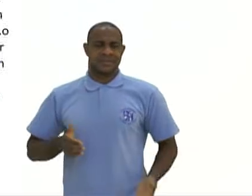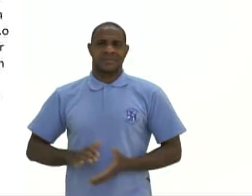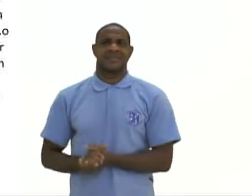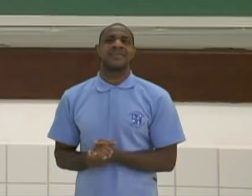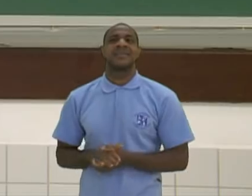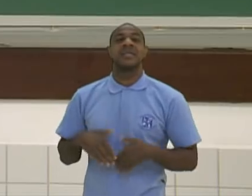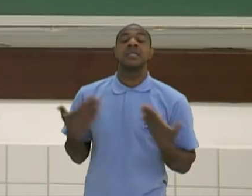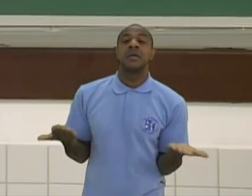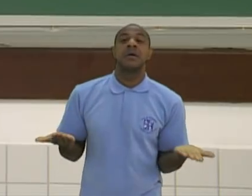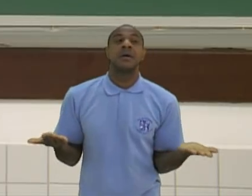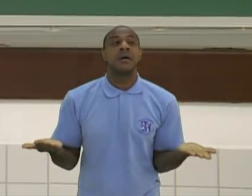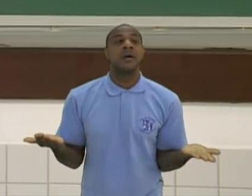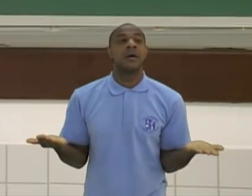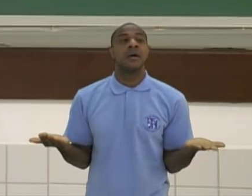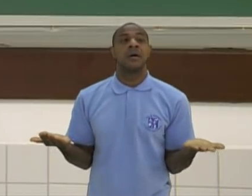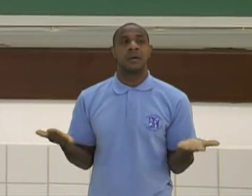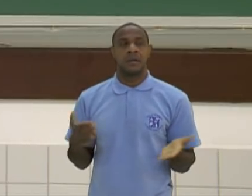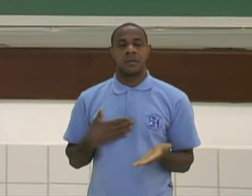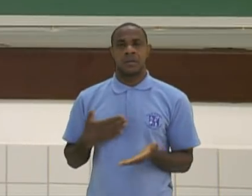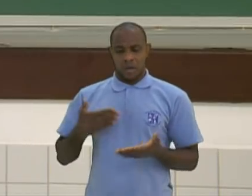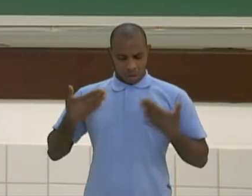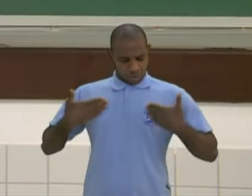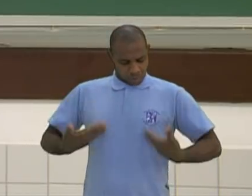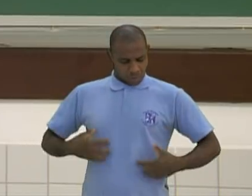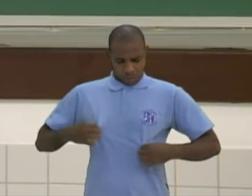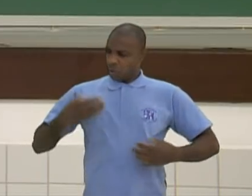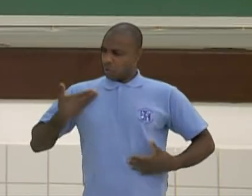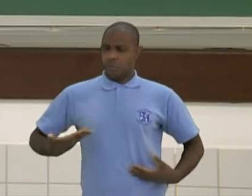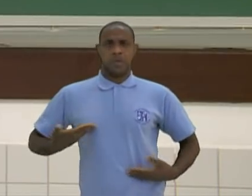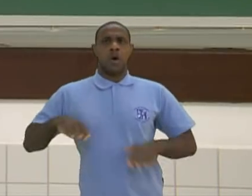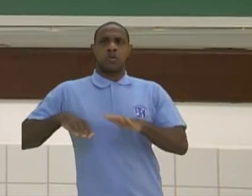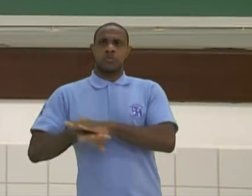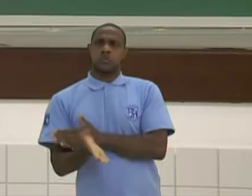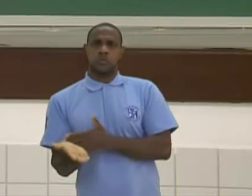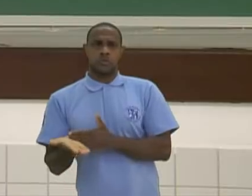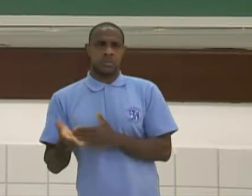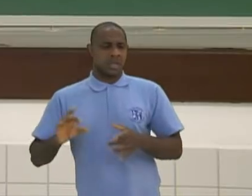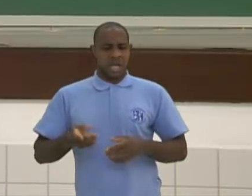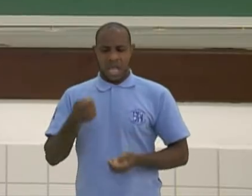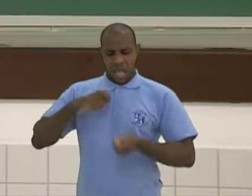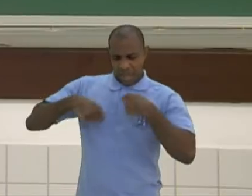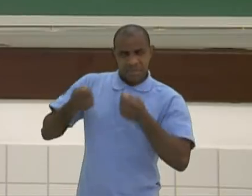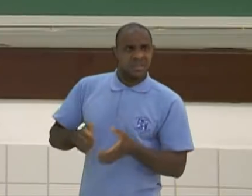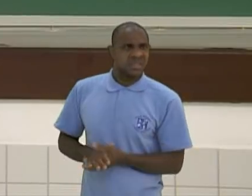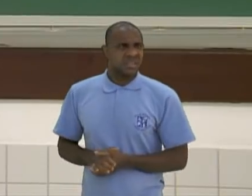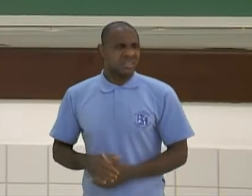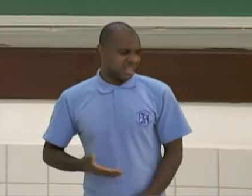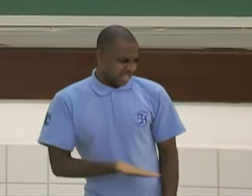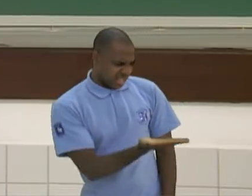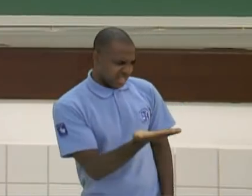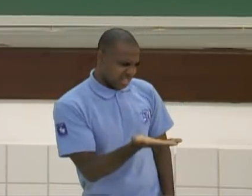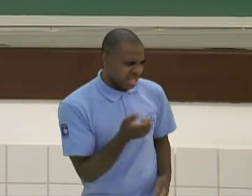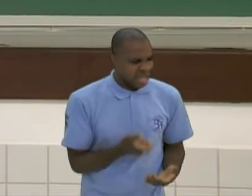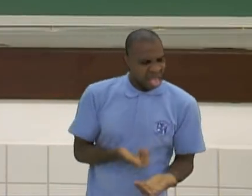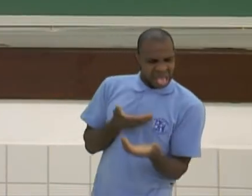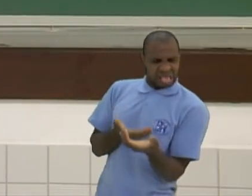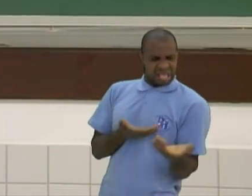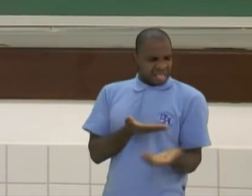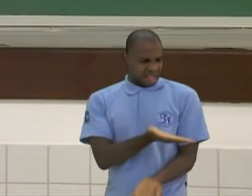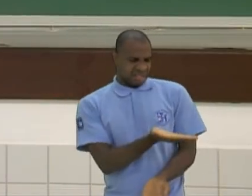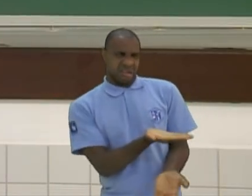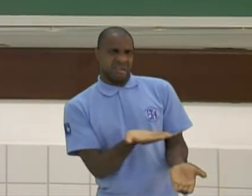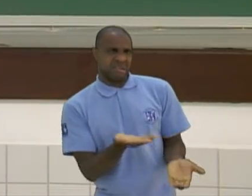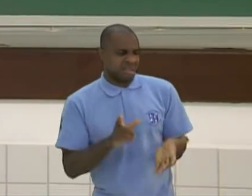brincando. Olha como nós se vestimos, olha os nossos costumes, a nossa alimentação. Eles não, são caçadores ainda. Deus o livre, os caras são